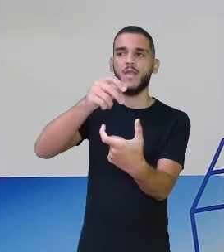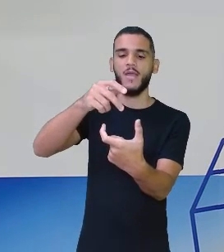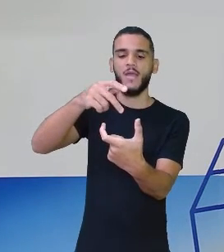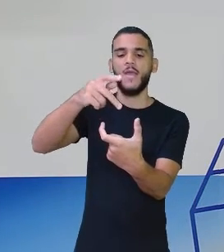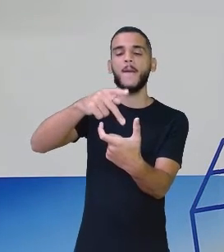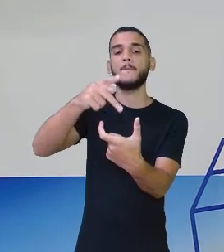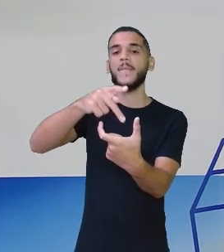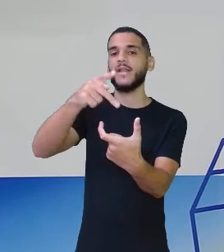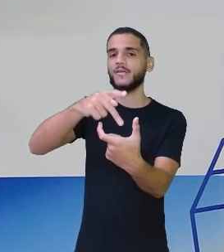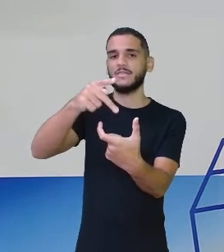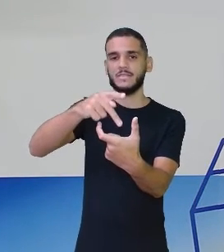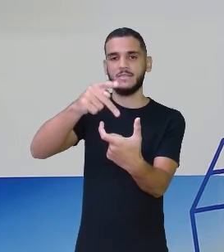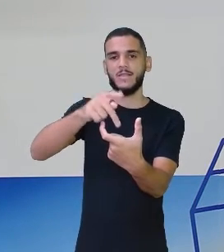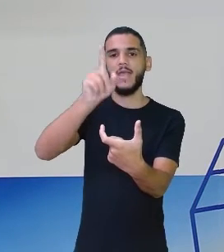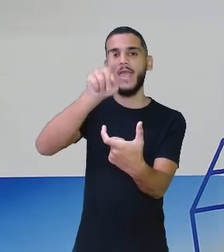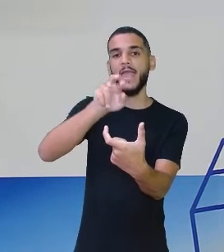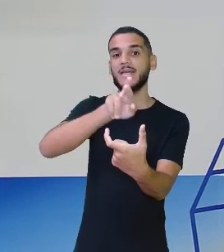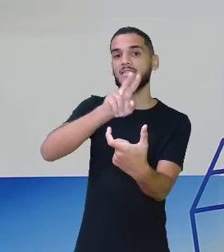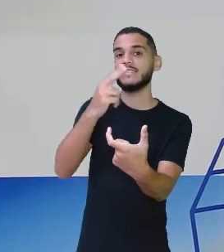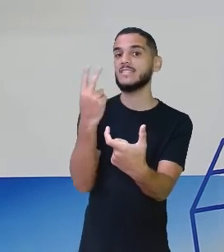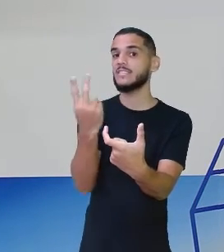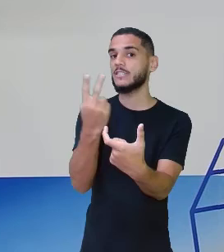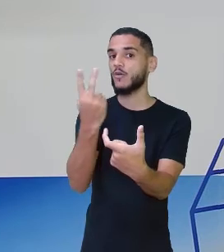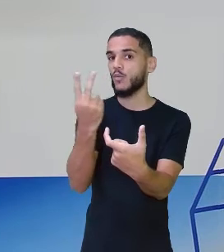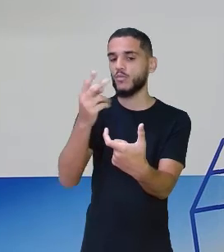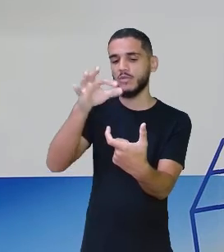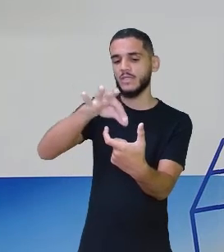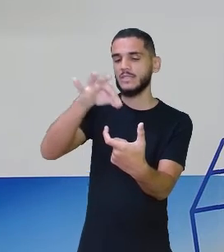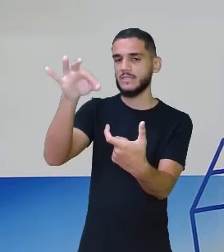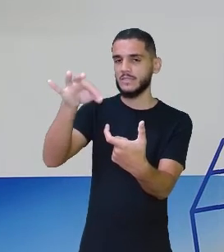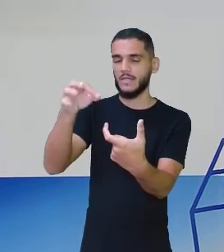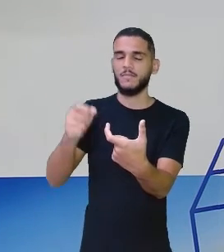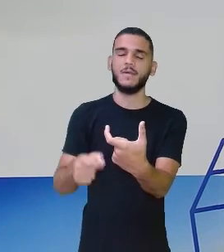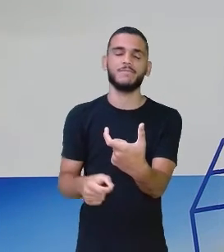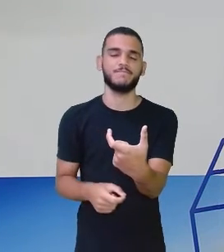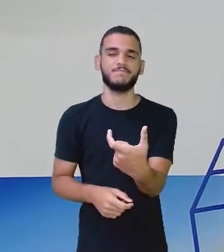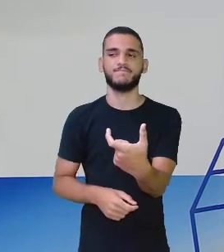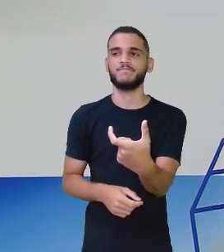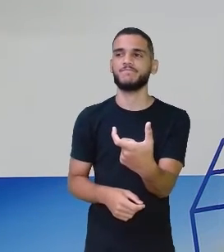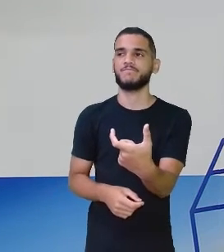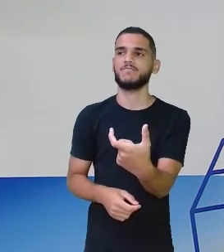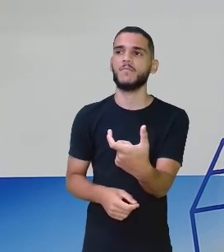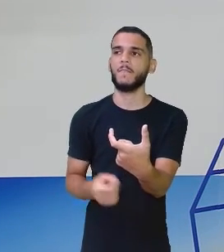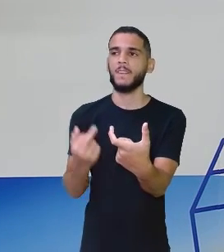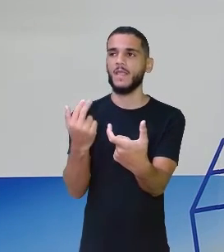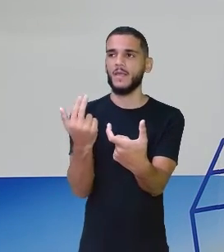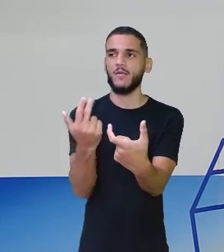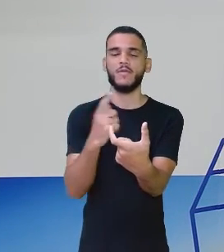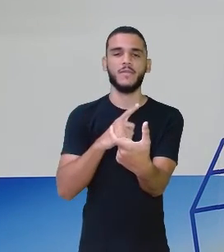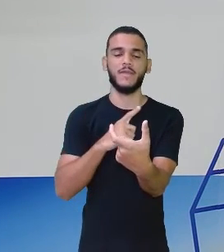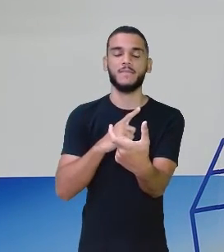a segunda sílaba. É a segunda sílaba. Como tem aqui, ó,